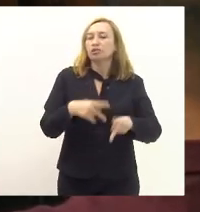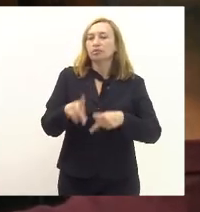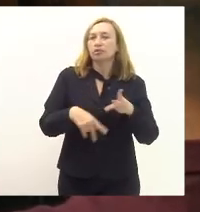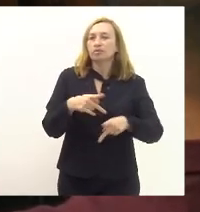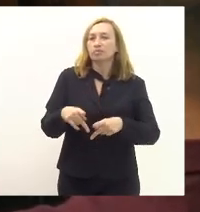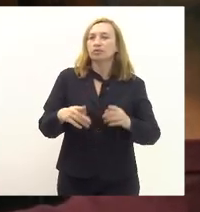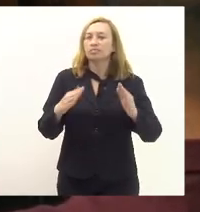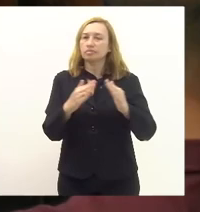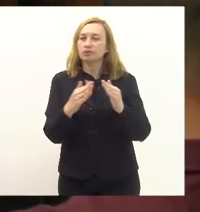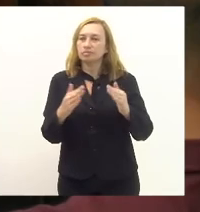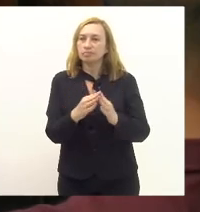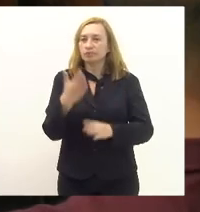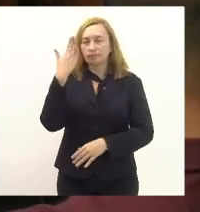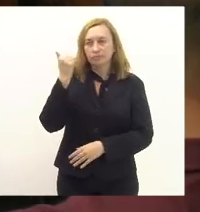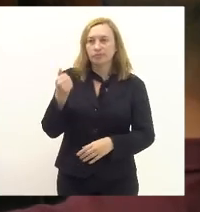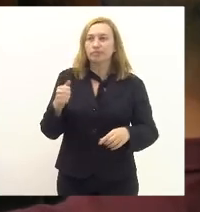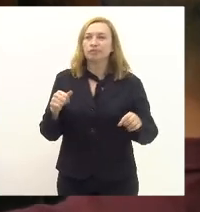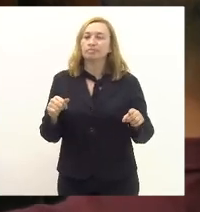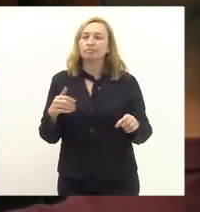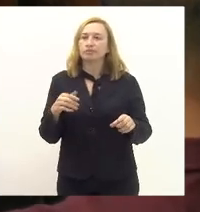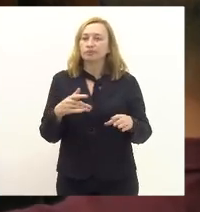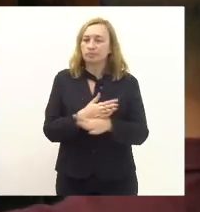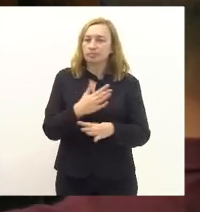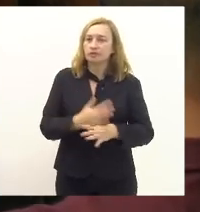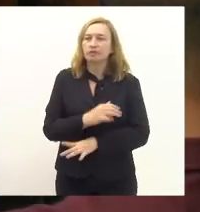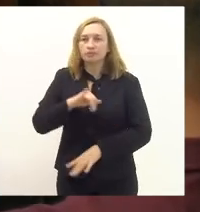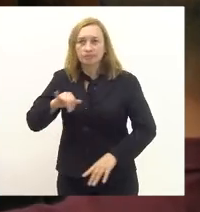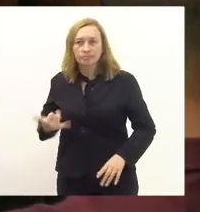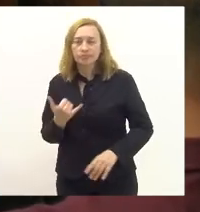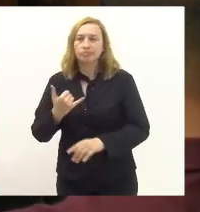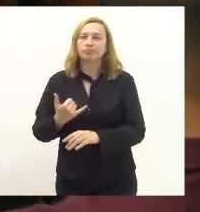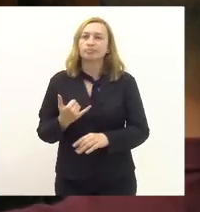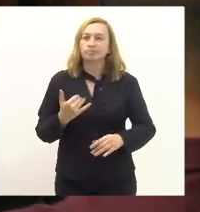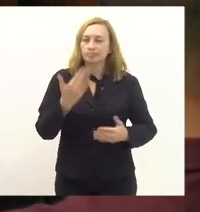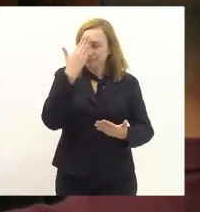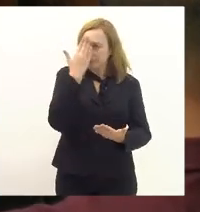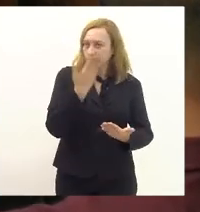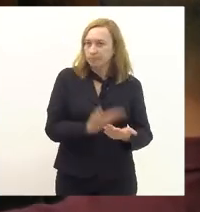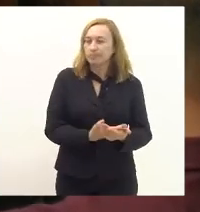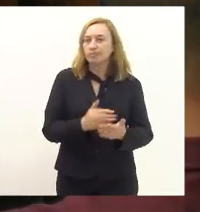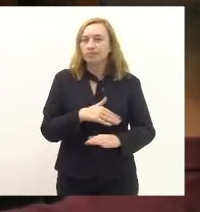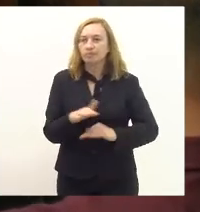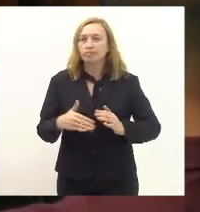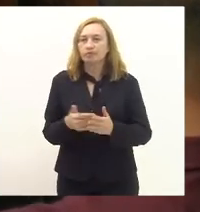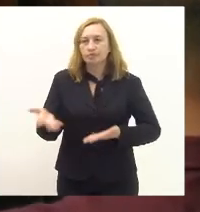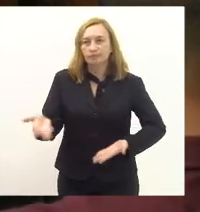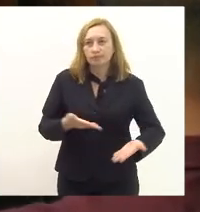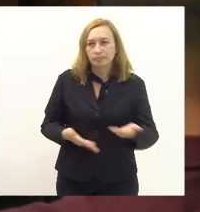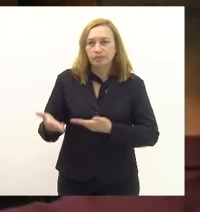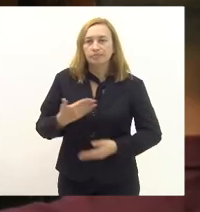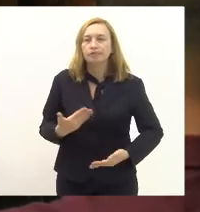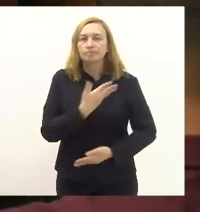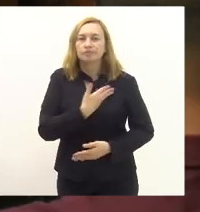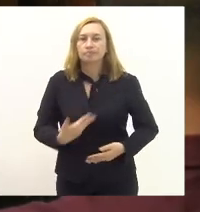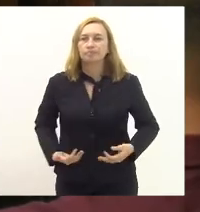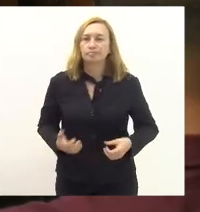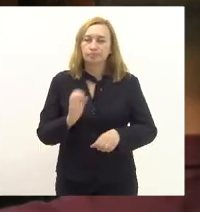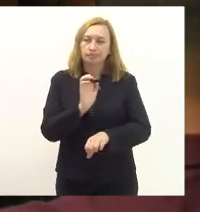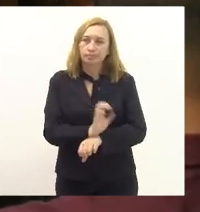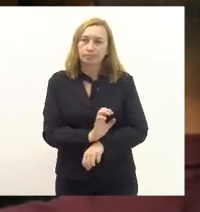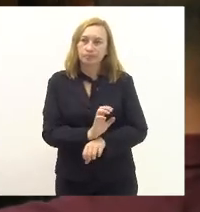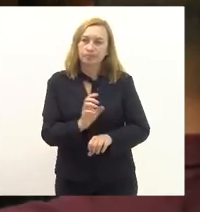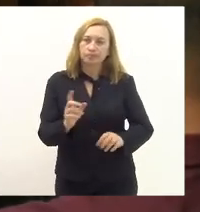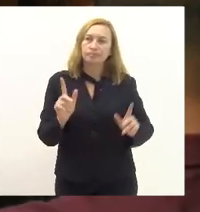da cidade. Eu gostaria também de aproveitar, agradecer toda a parceria do governo do estado com a cidade de Campos. Tem feito